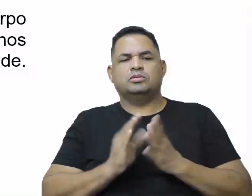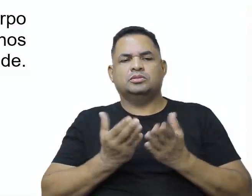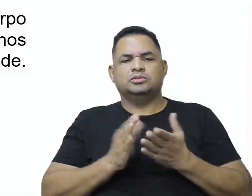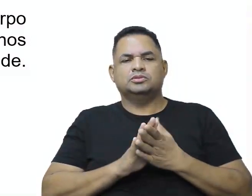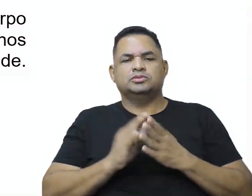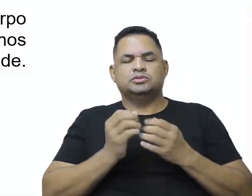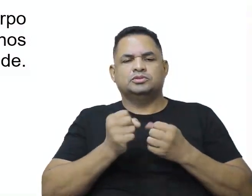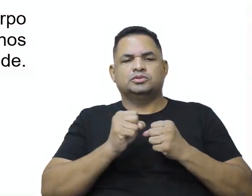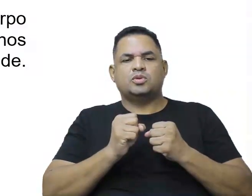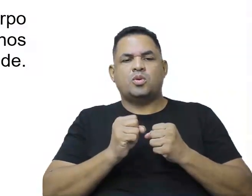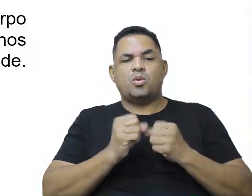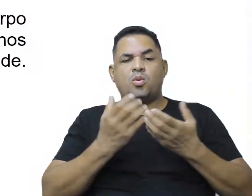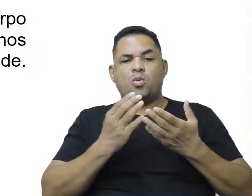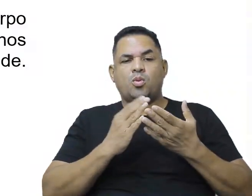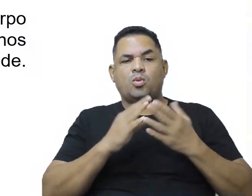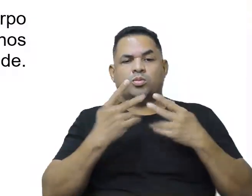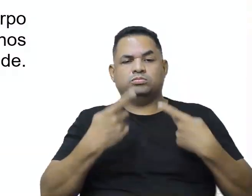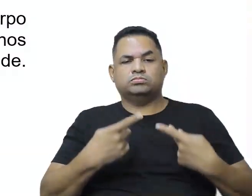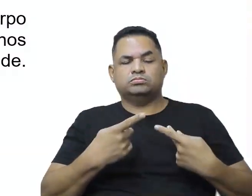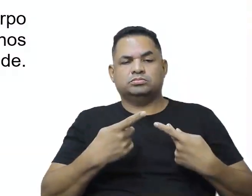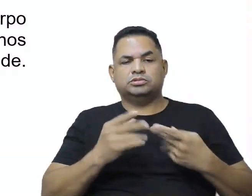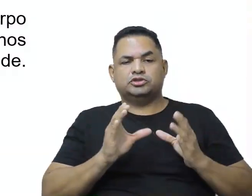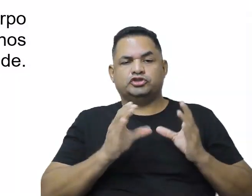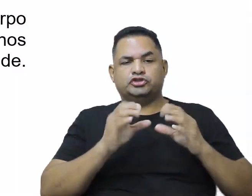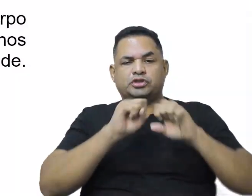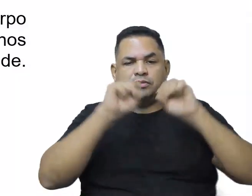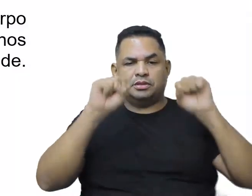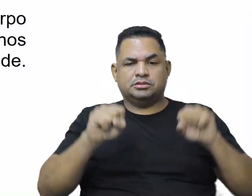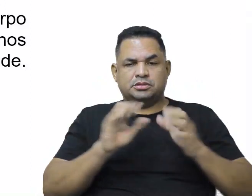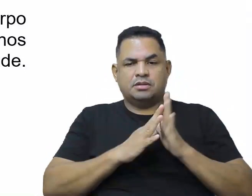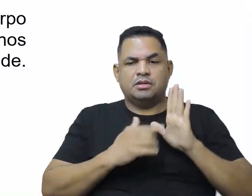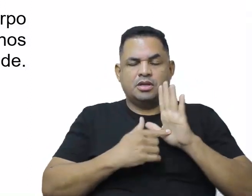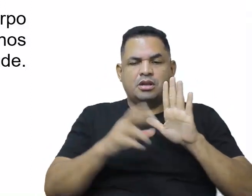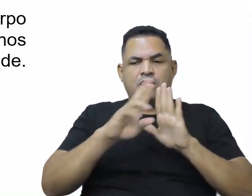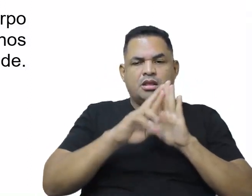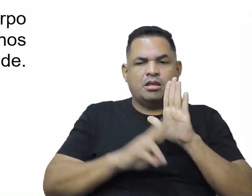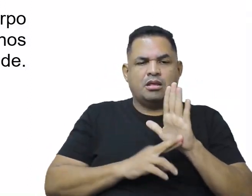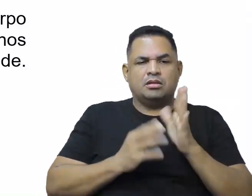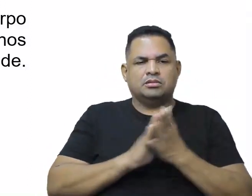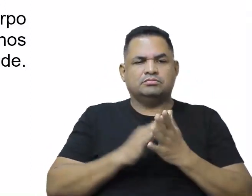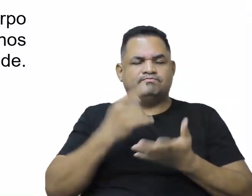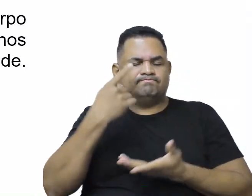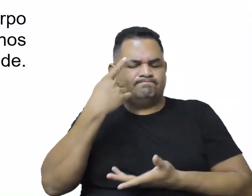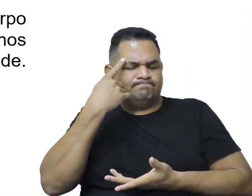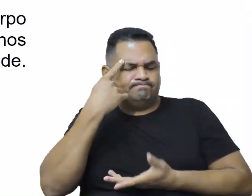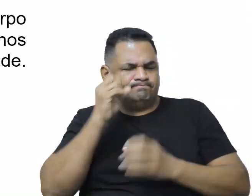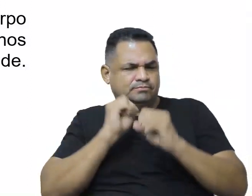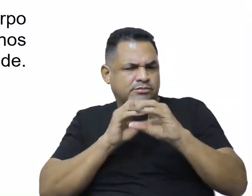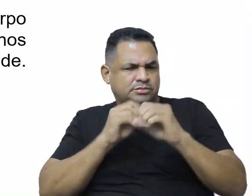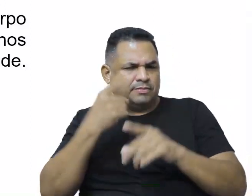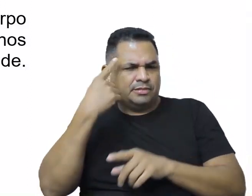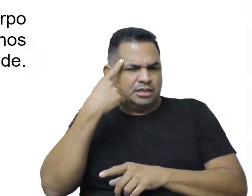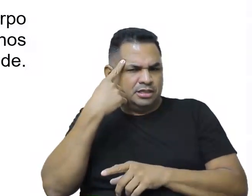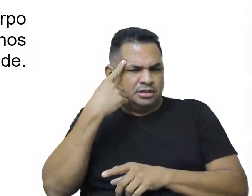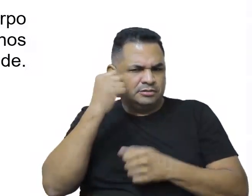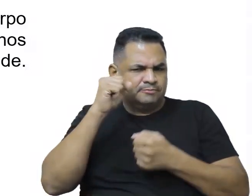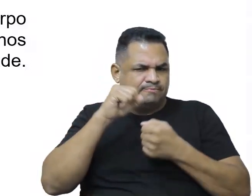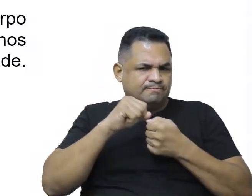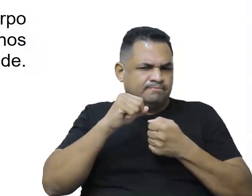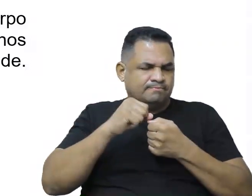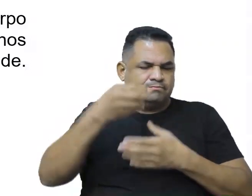sistematizado de representações e normas que nos ensinam a pensar agir a